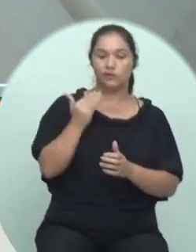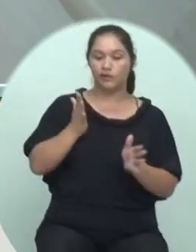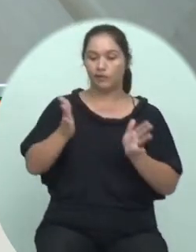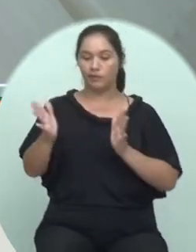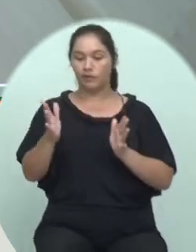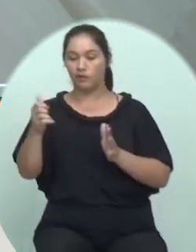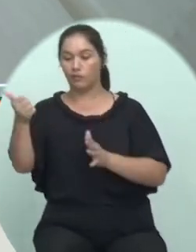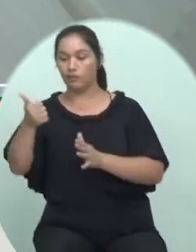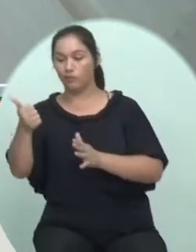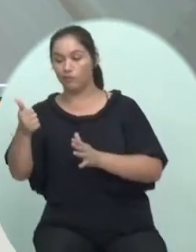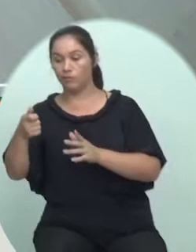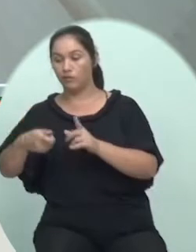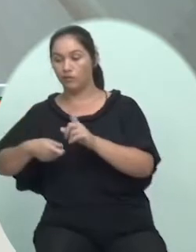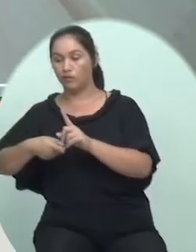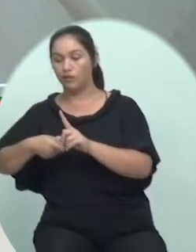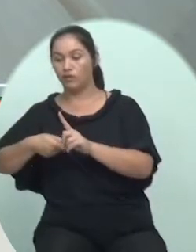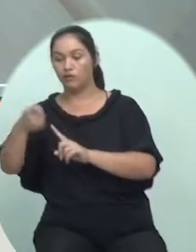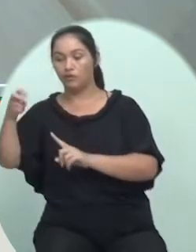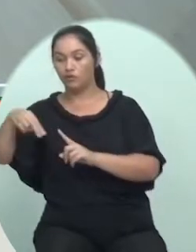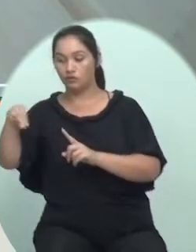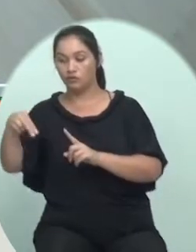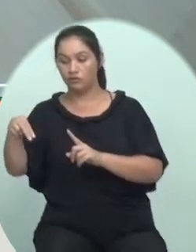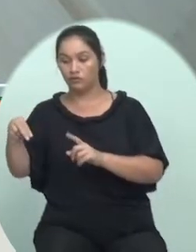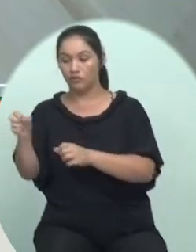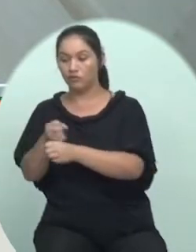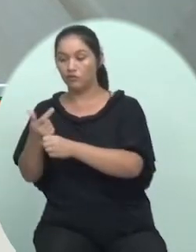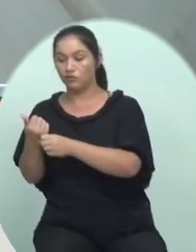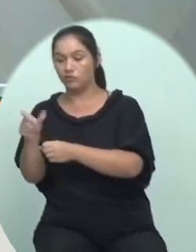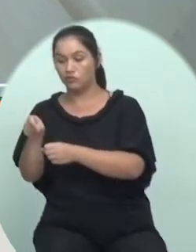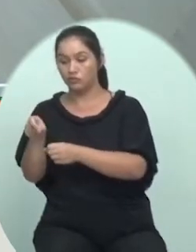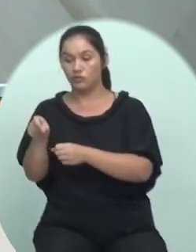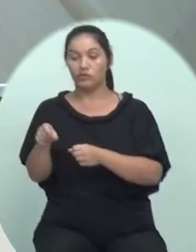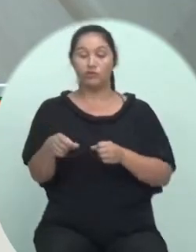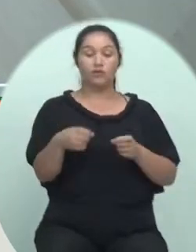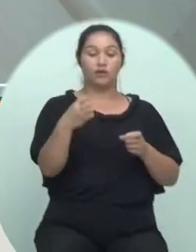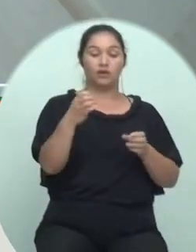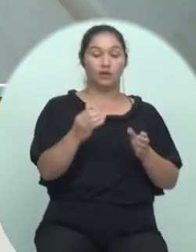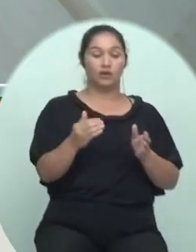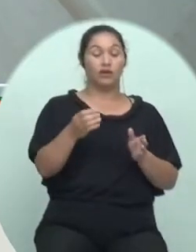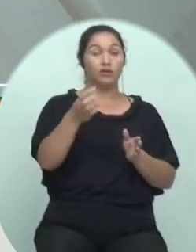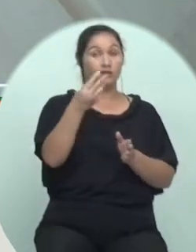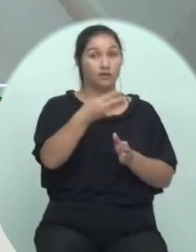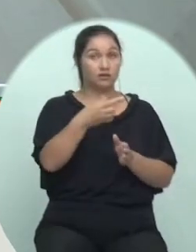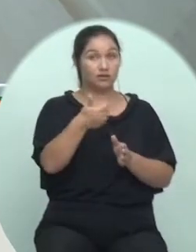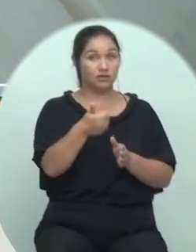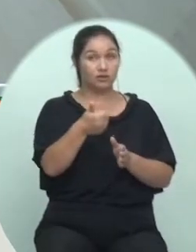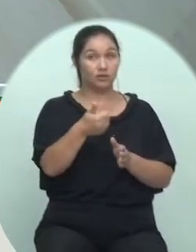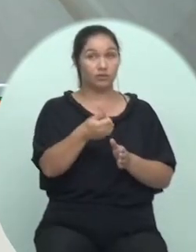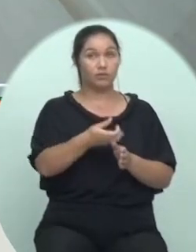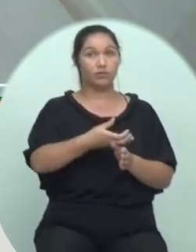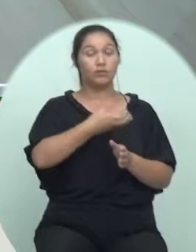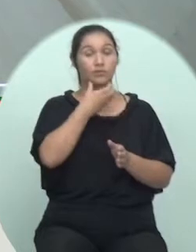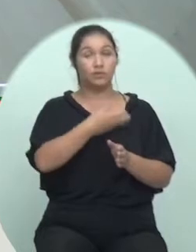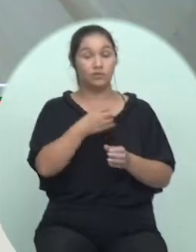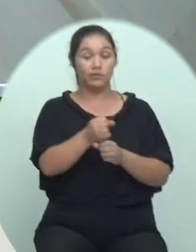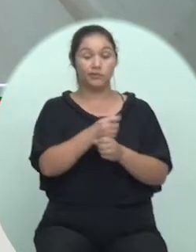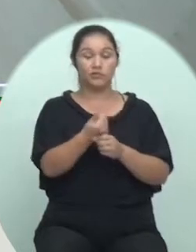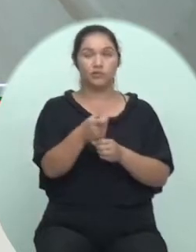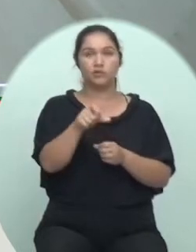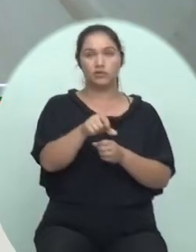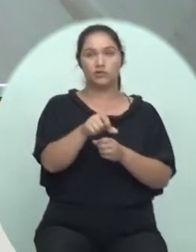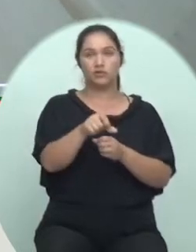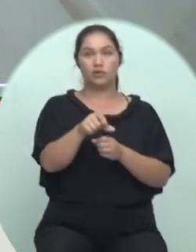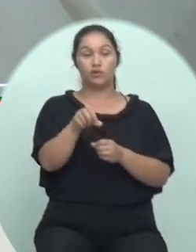de 2018 até 31 de janeiro de 2019, com a data de cada óbito e a funerária que deu